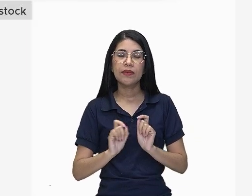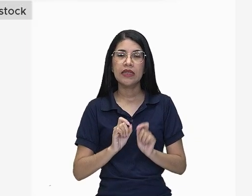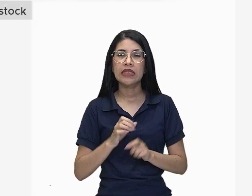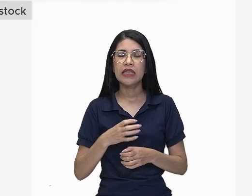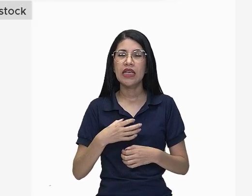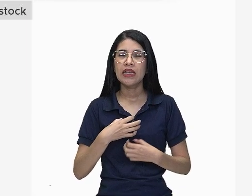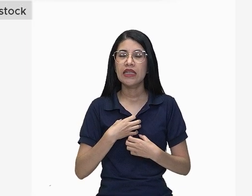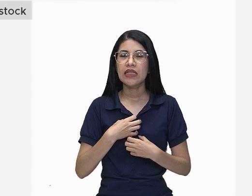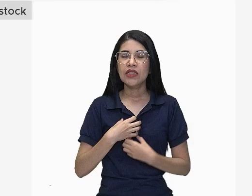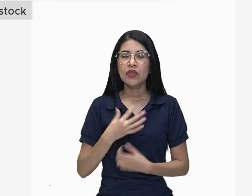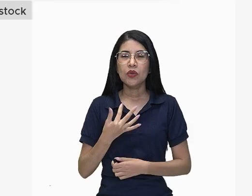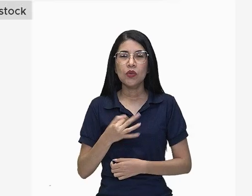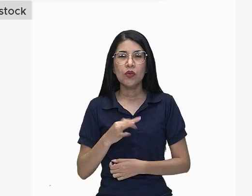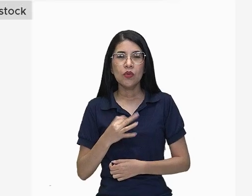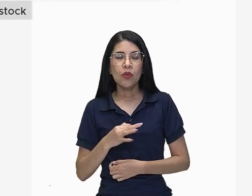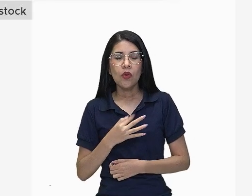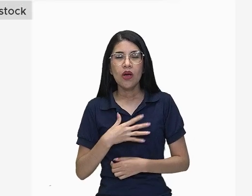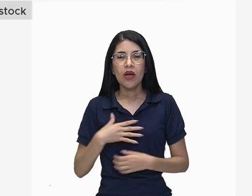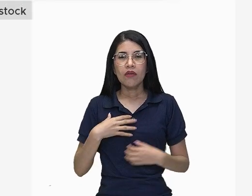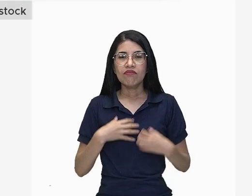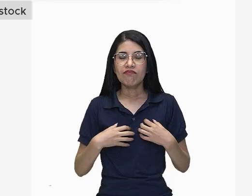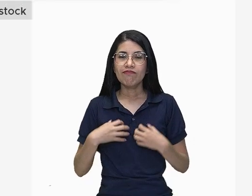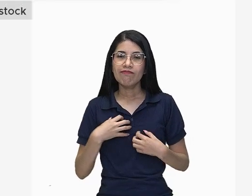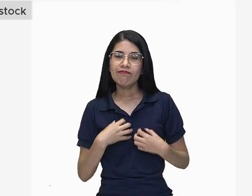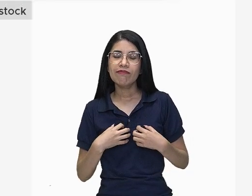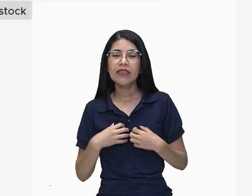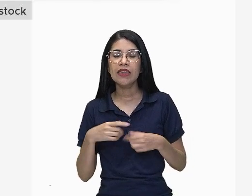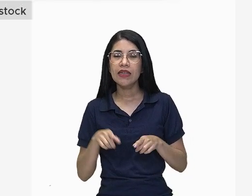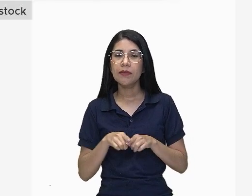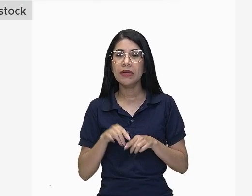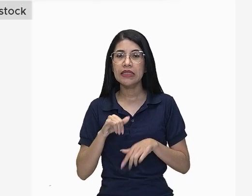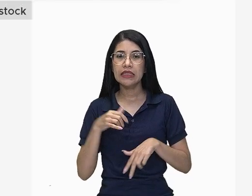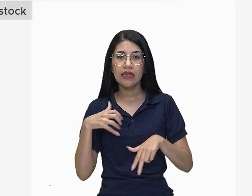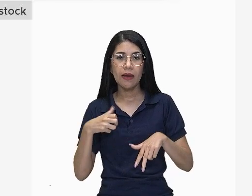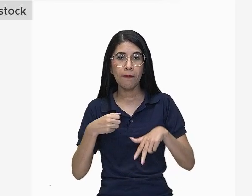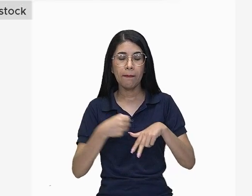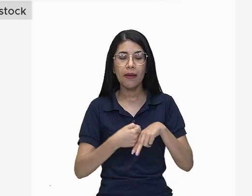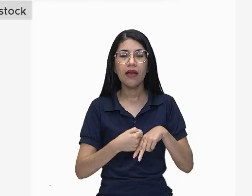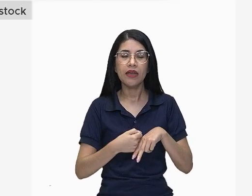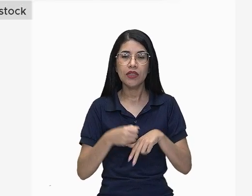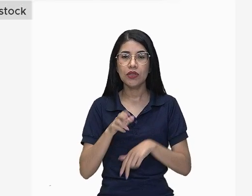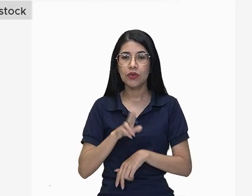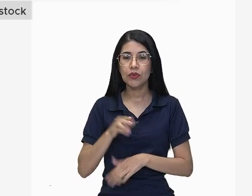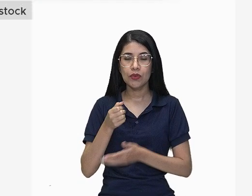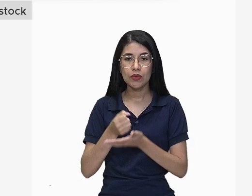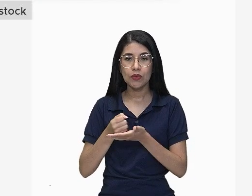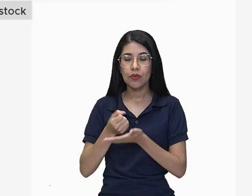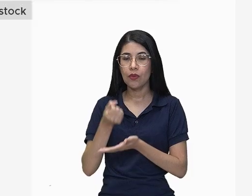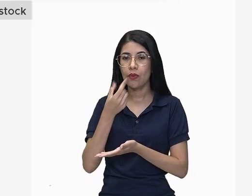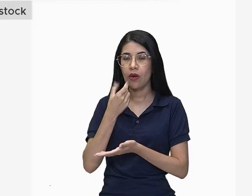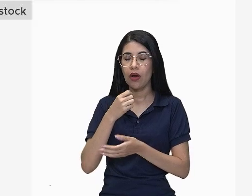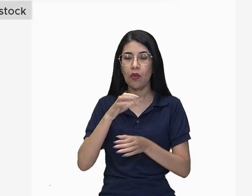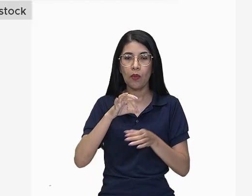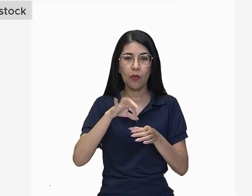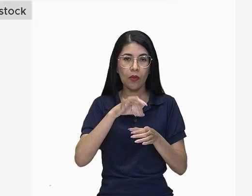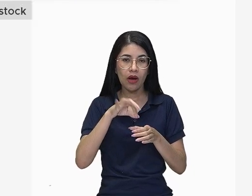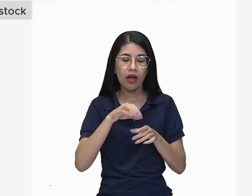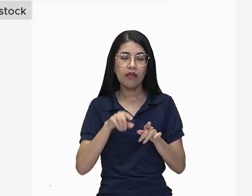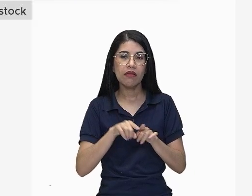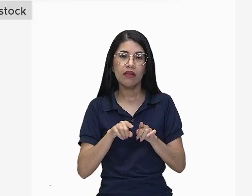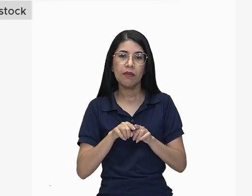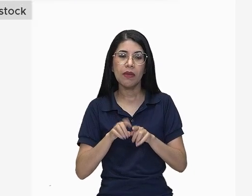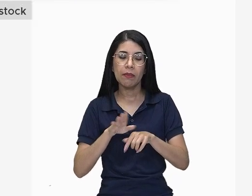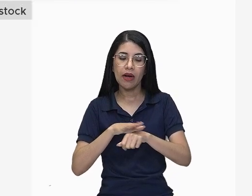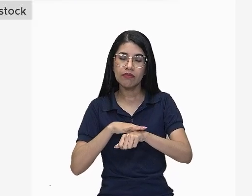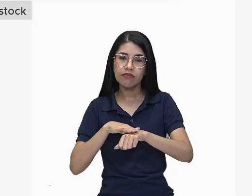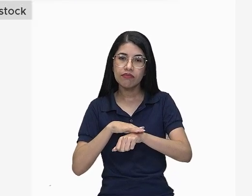algum desconforto, quando tem algum baque, a gente utiliza ali alguma planta, ou como chá, ou como pomada, né? Então,